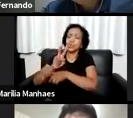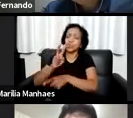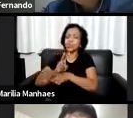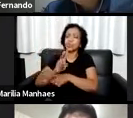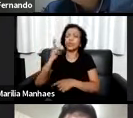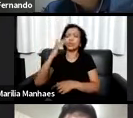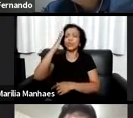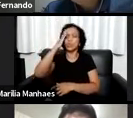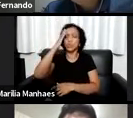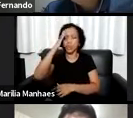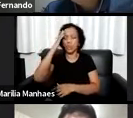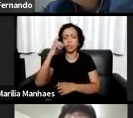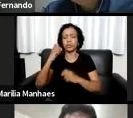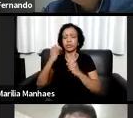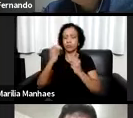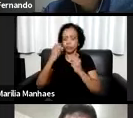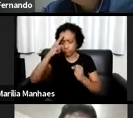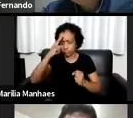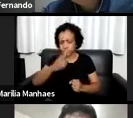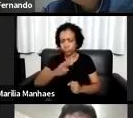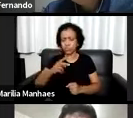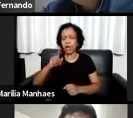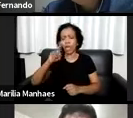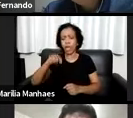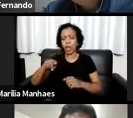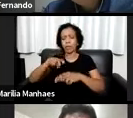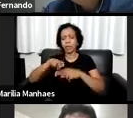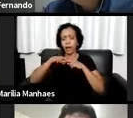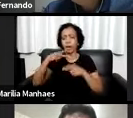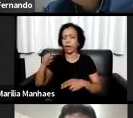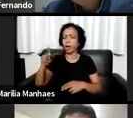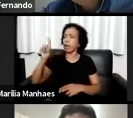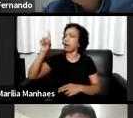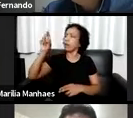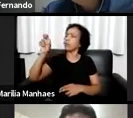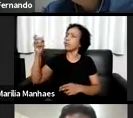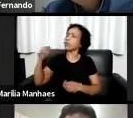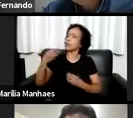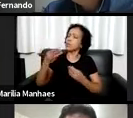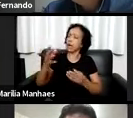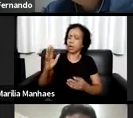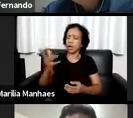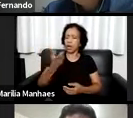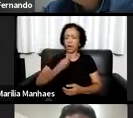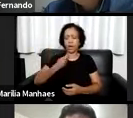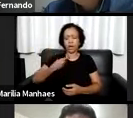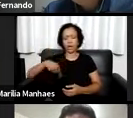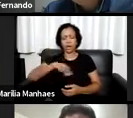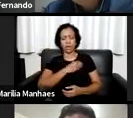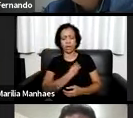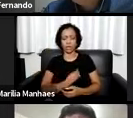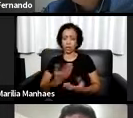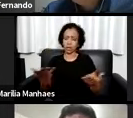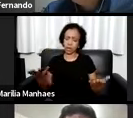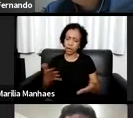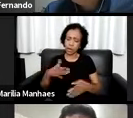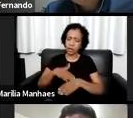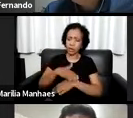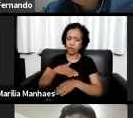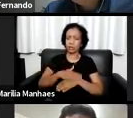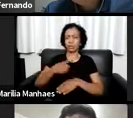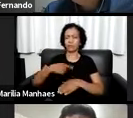torre forte. É do Senhor quem vem a salvação, e por isso, Senhor, nesta noite, nós unimos